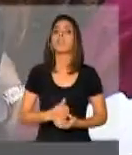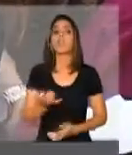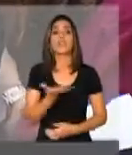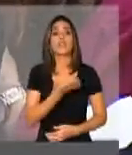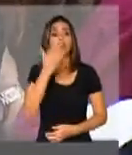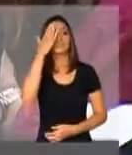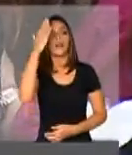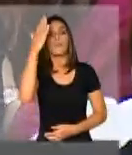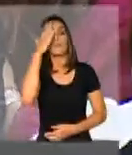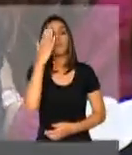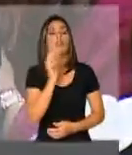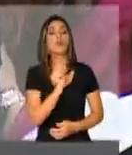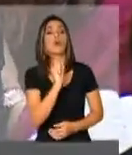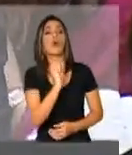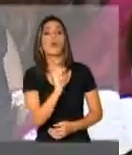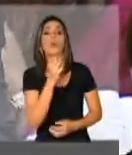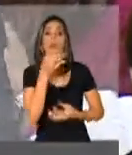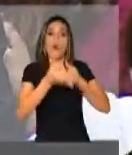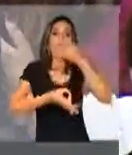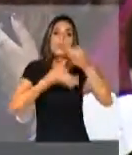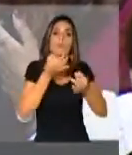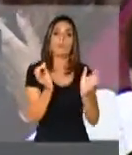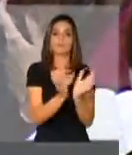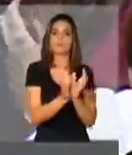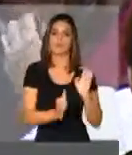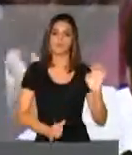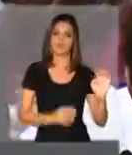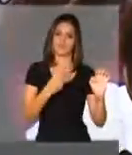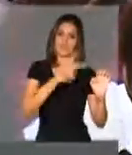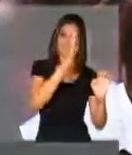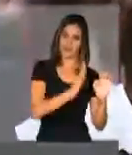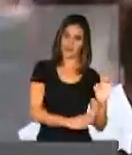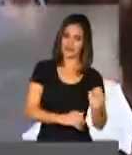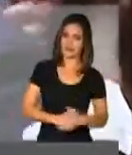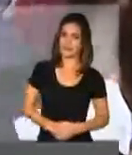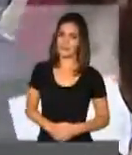conhecer esses posicionamentos por parte da esquerda brasileira. Muito obrigado, senhor presidente.